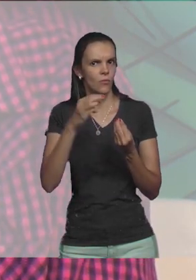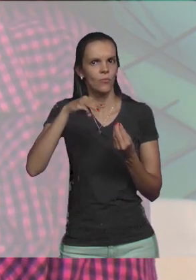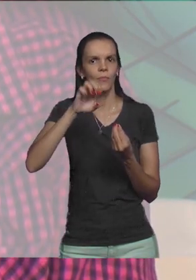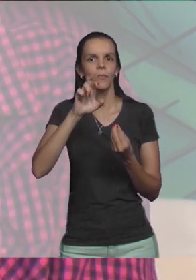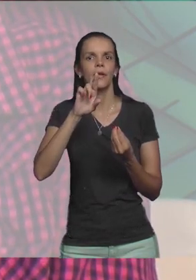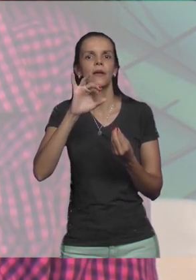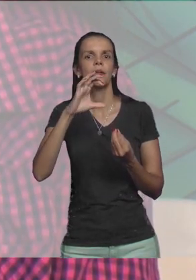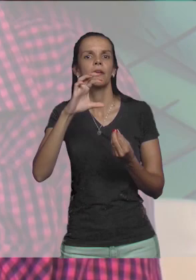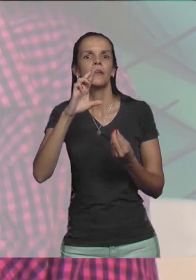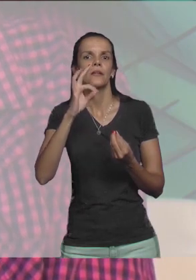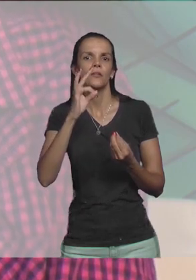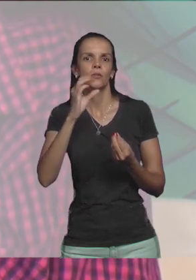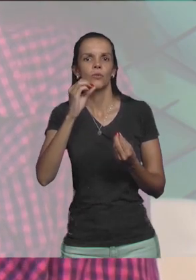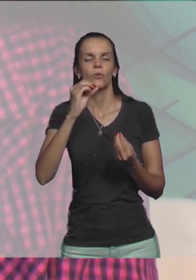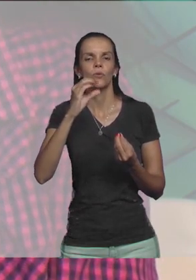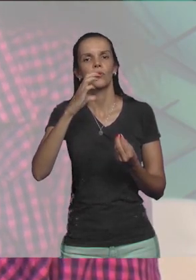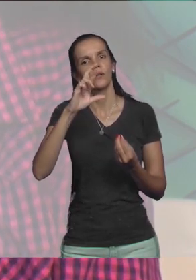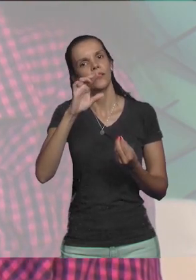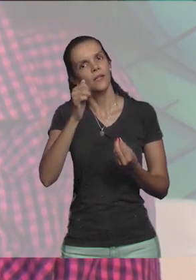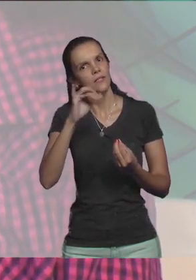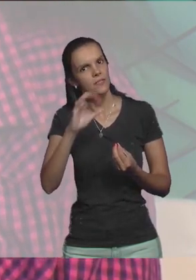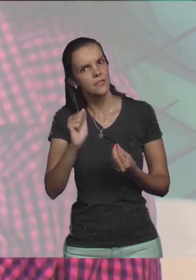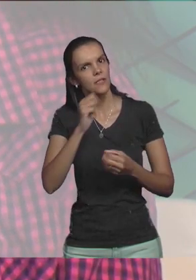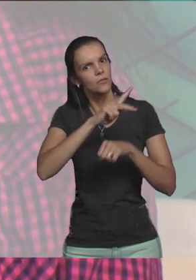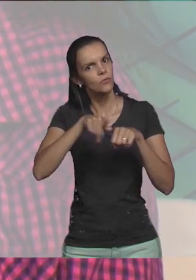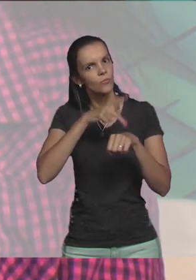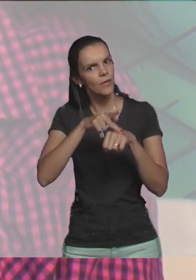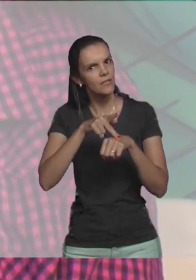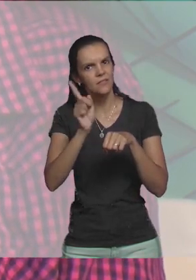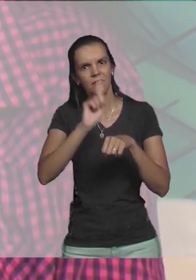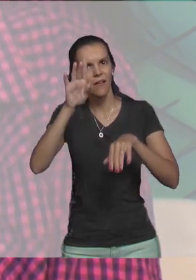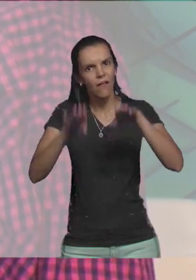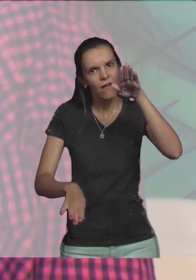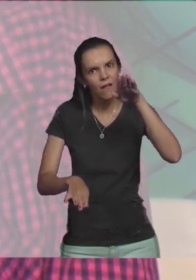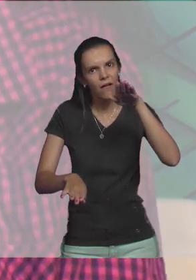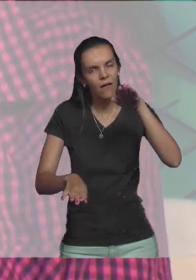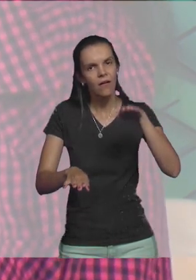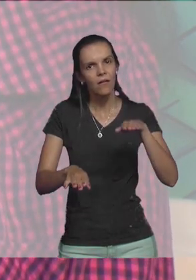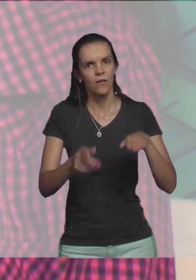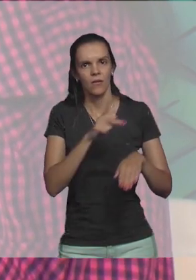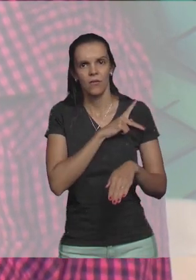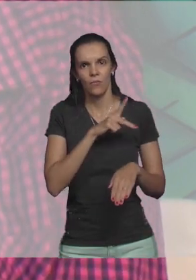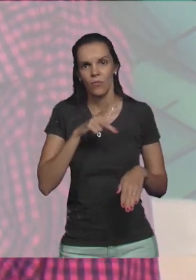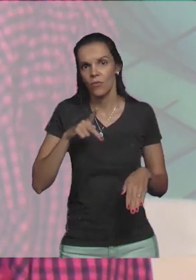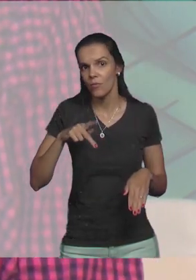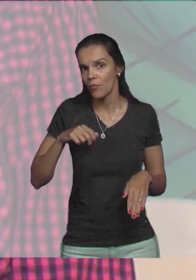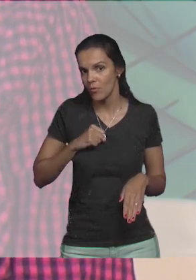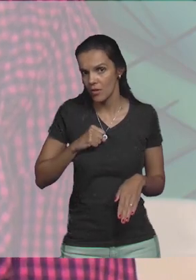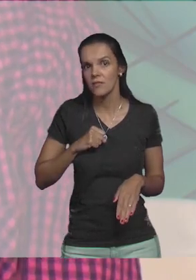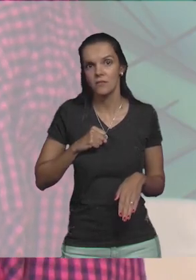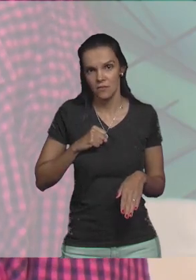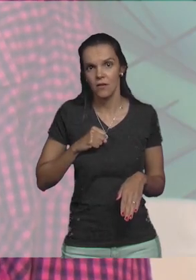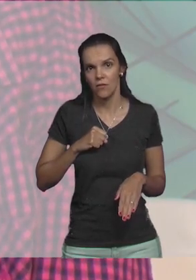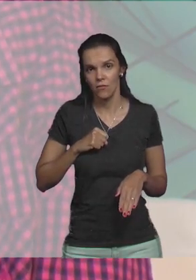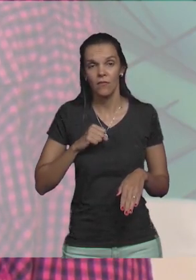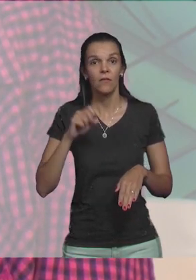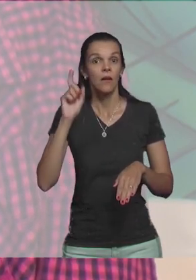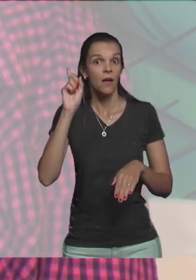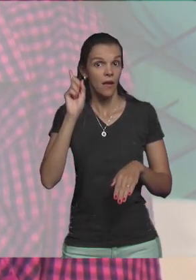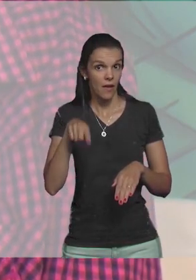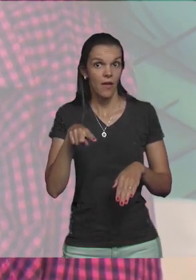país desigual. O Brasil é um país extremamente desigual. Mais de 50% da população brasileira vive na linha da pobreza ou abaixo